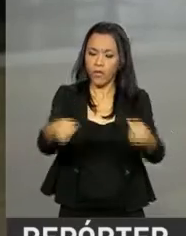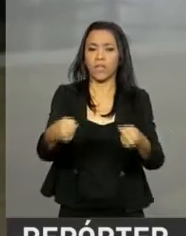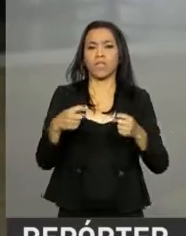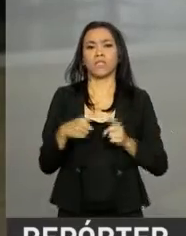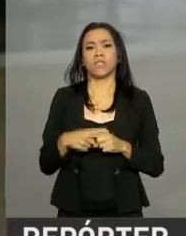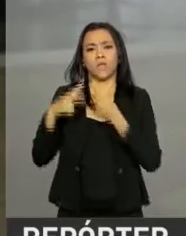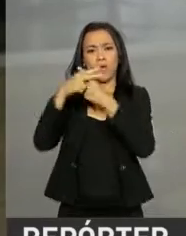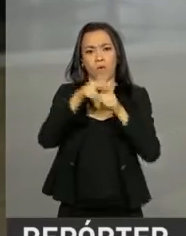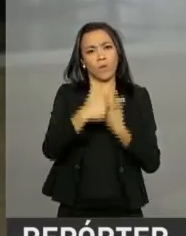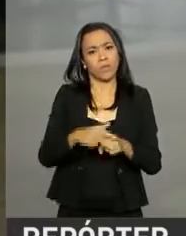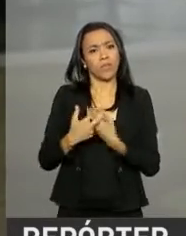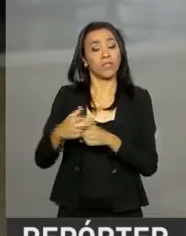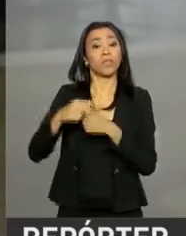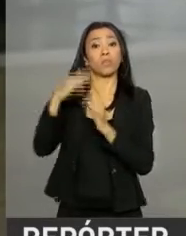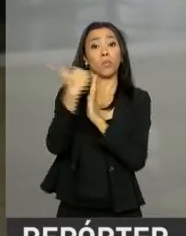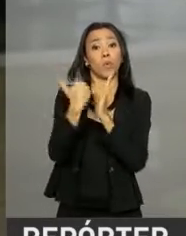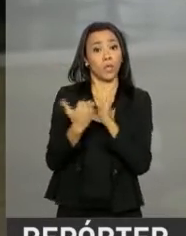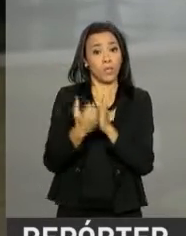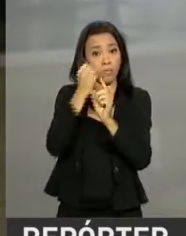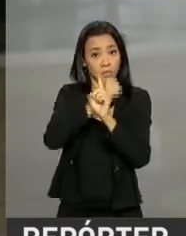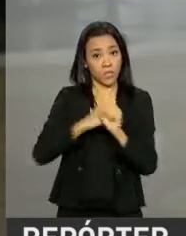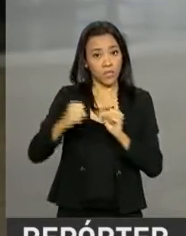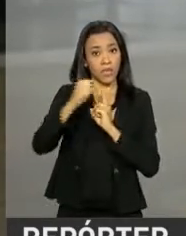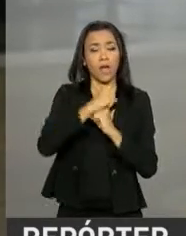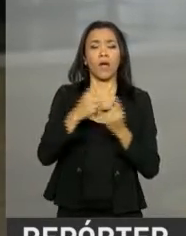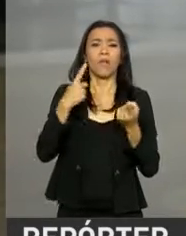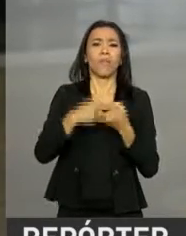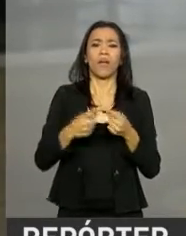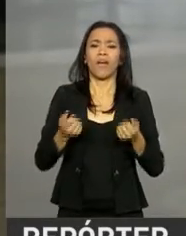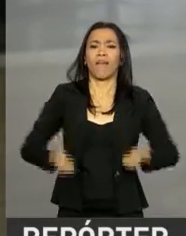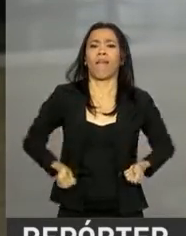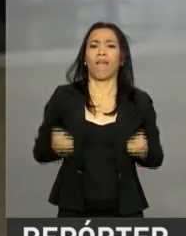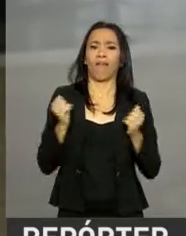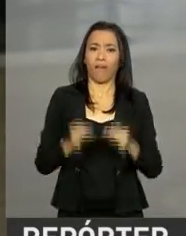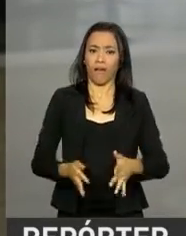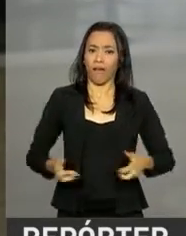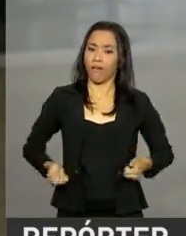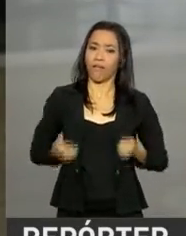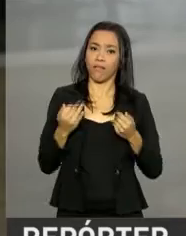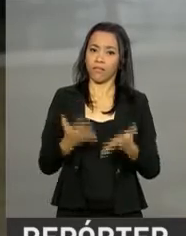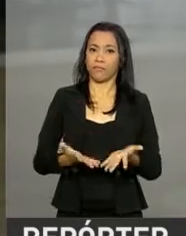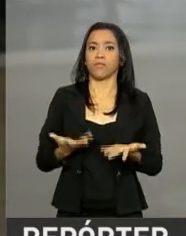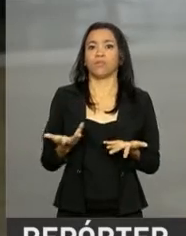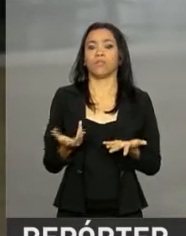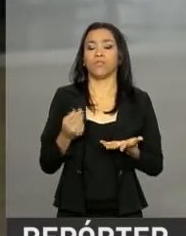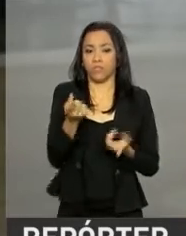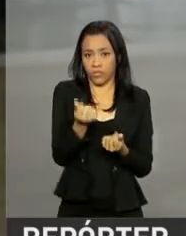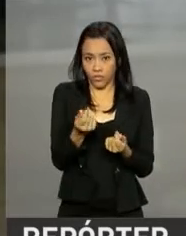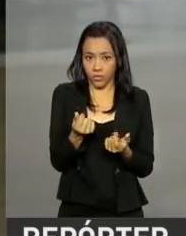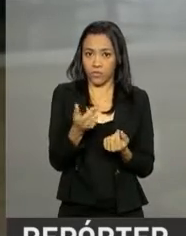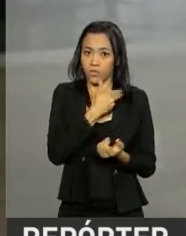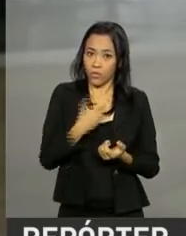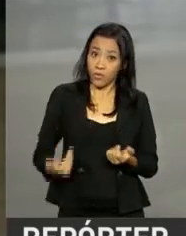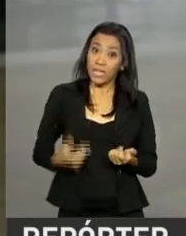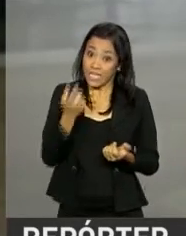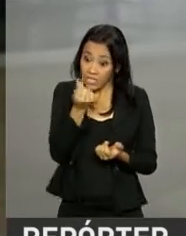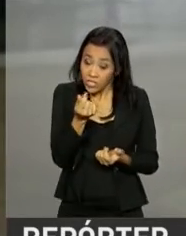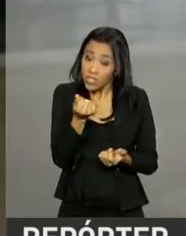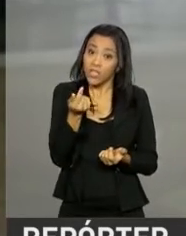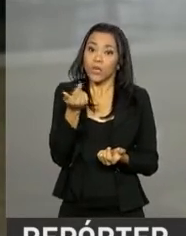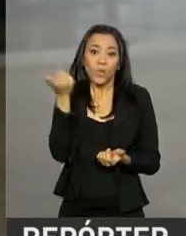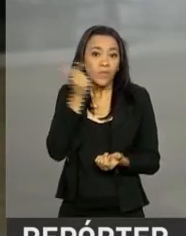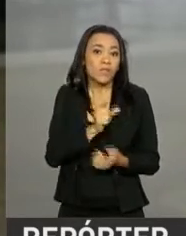aperfeiçoamentos para evitar o desperdício de dinheiro público e para garantir que esses recursos cheguem a quem realmente precisa